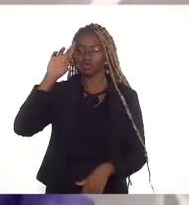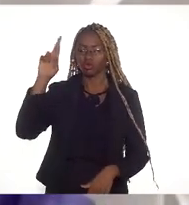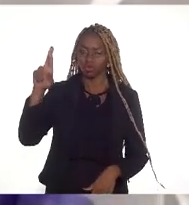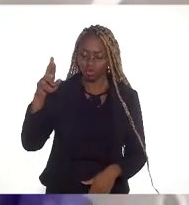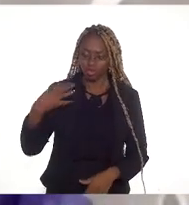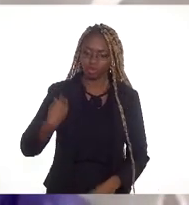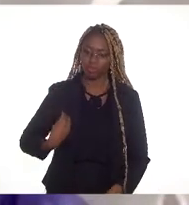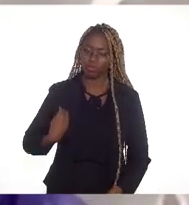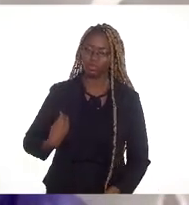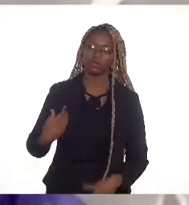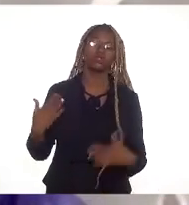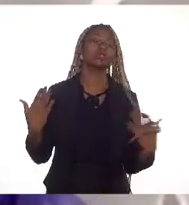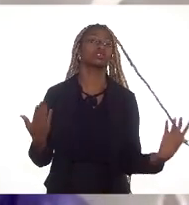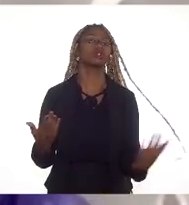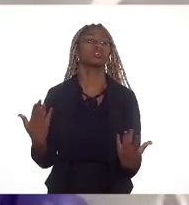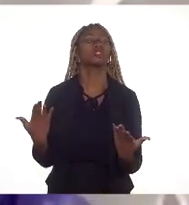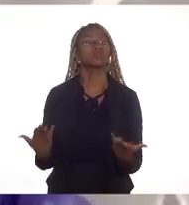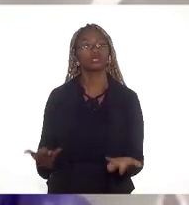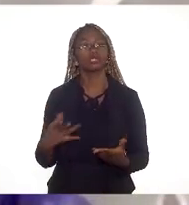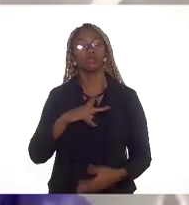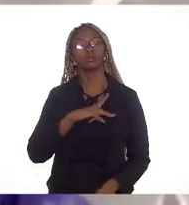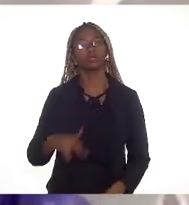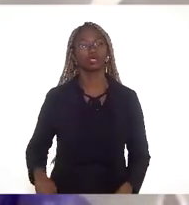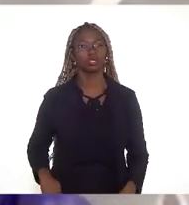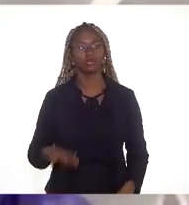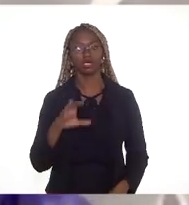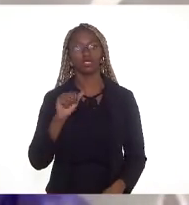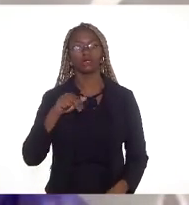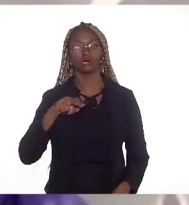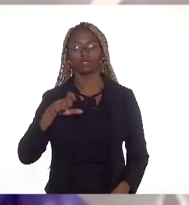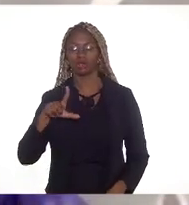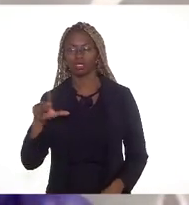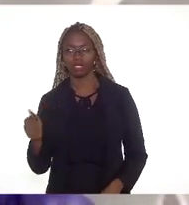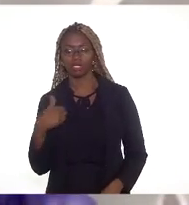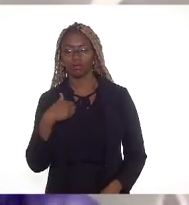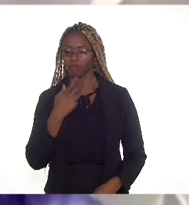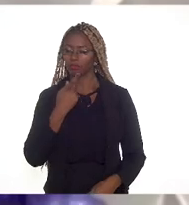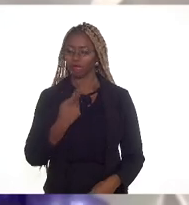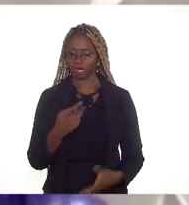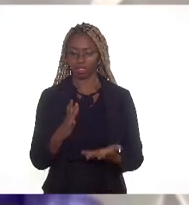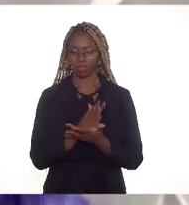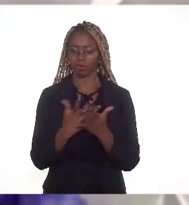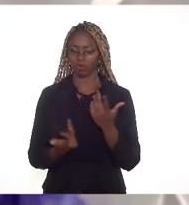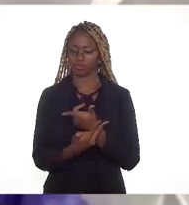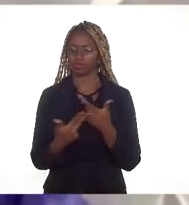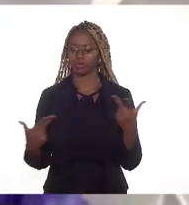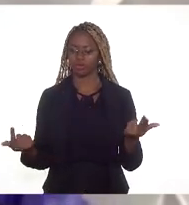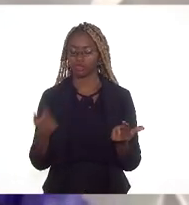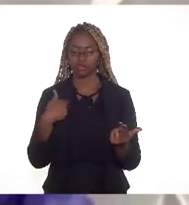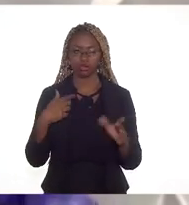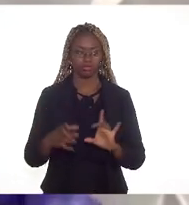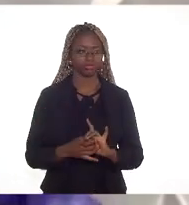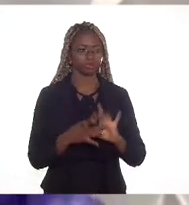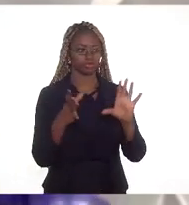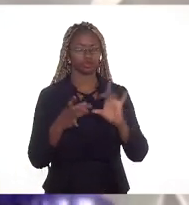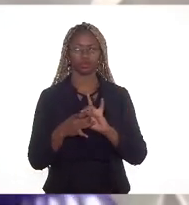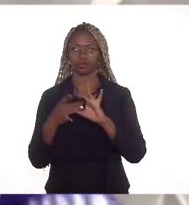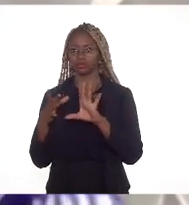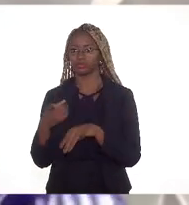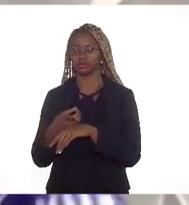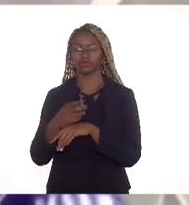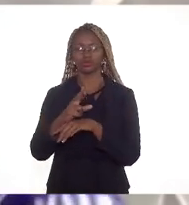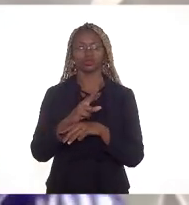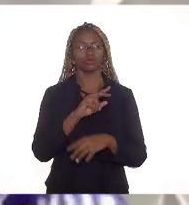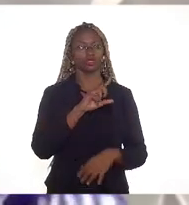presidente Canella, eu queria fazer algumas considerações e deixar a cargo aí ou do doutor Zamit ou do